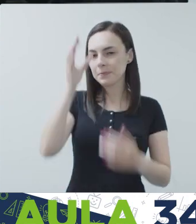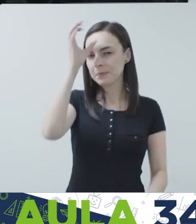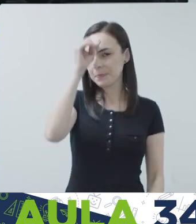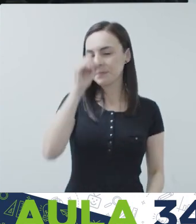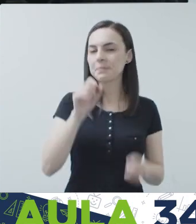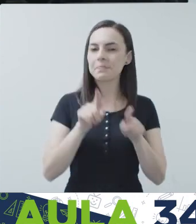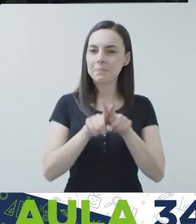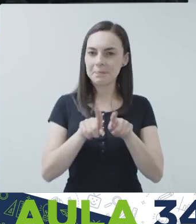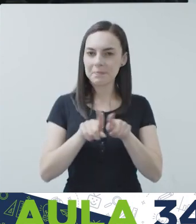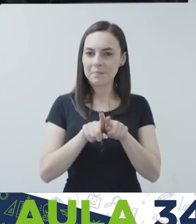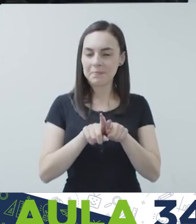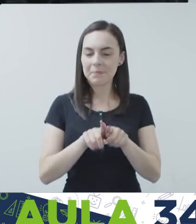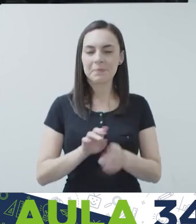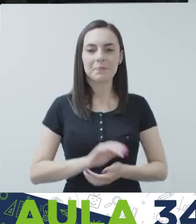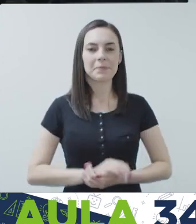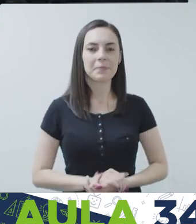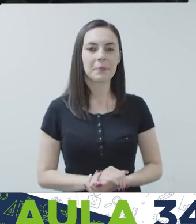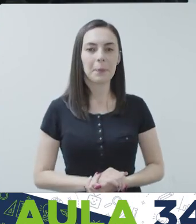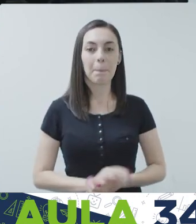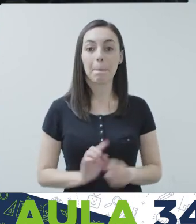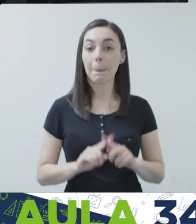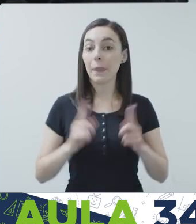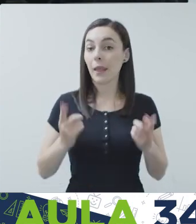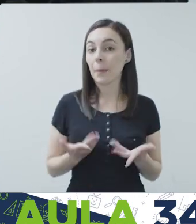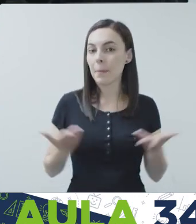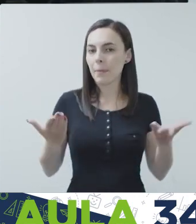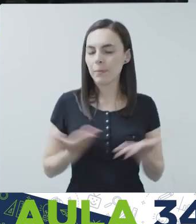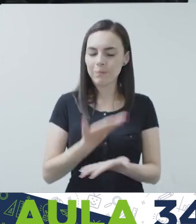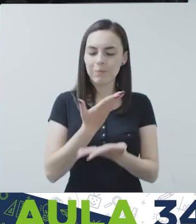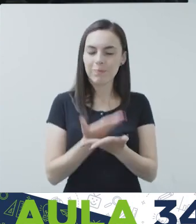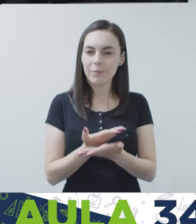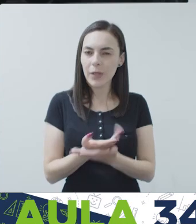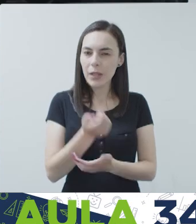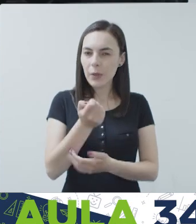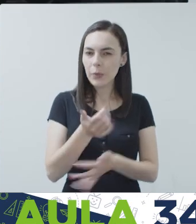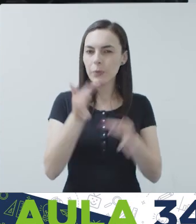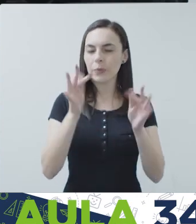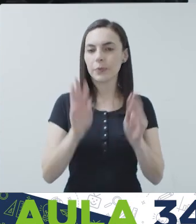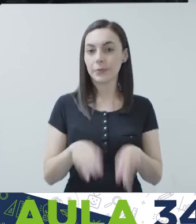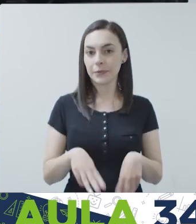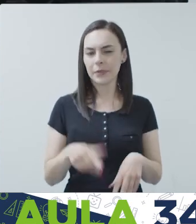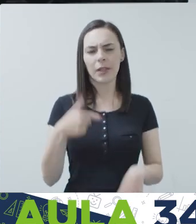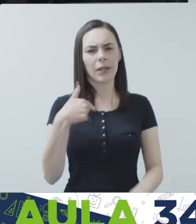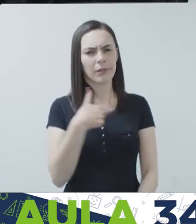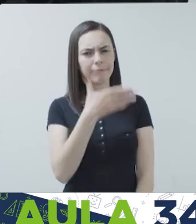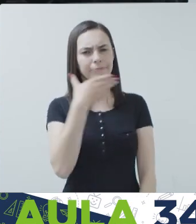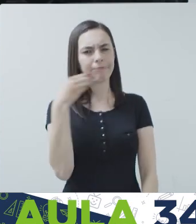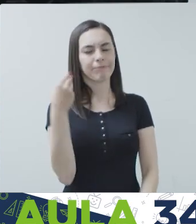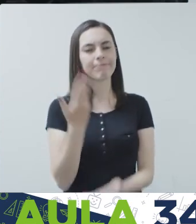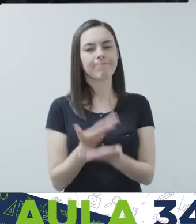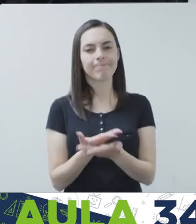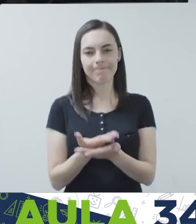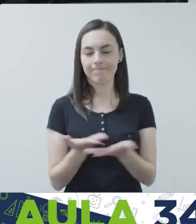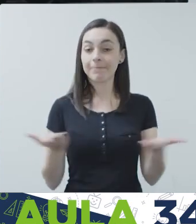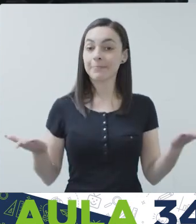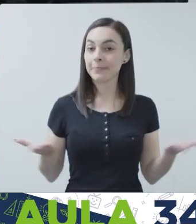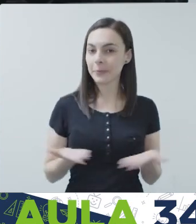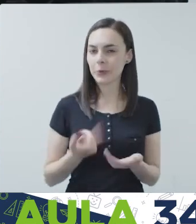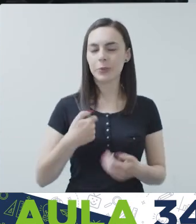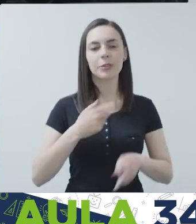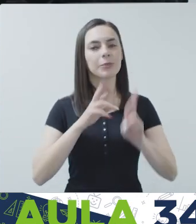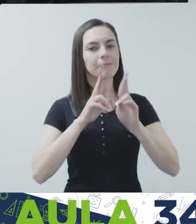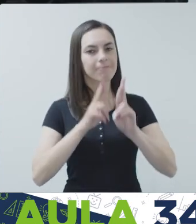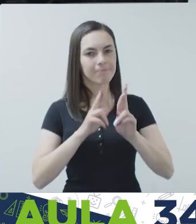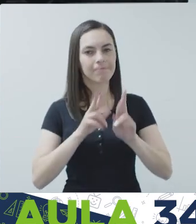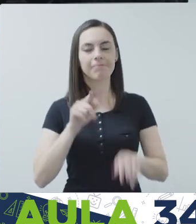também. Mas a professora Márcia vai encerrando a nossa aula. Eu gostei demais dessa aula de hoje, espero que vocês